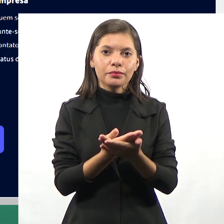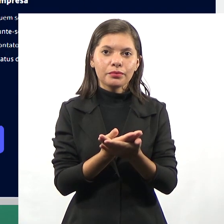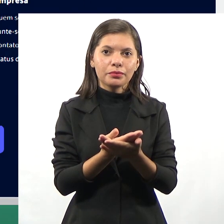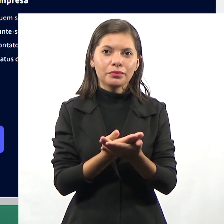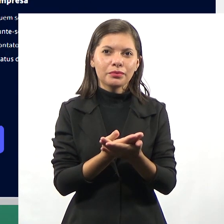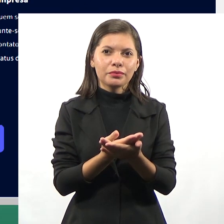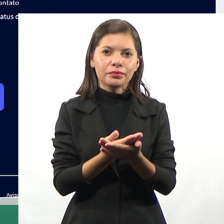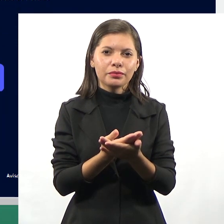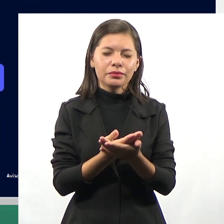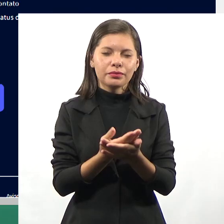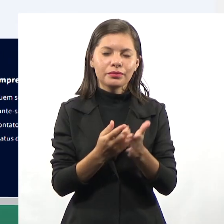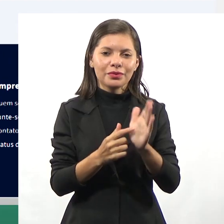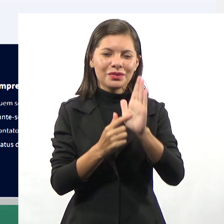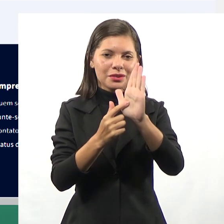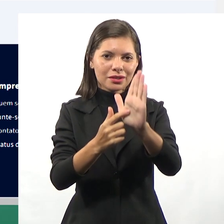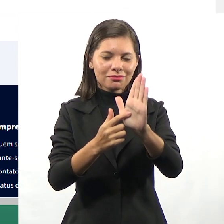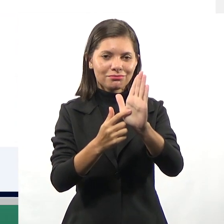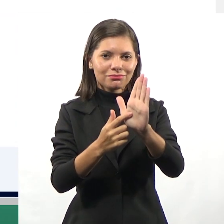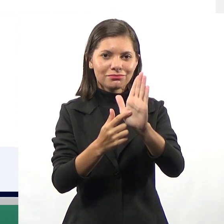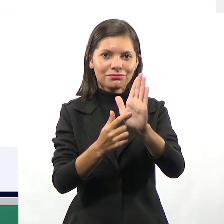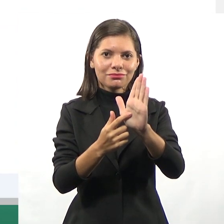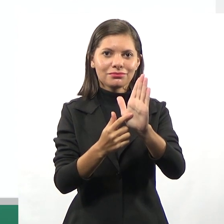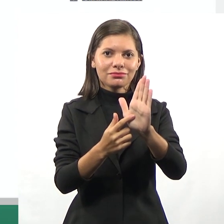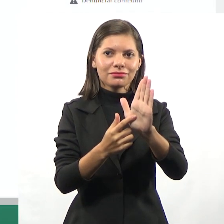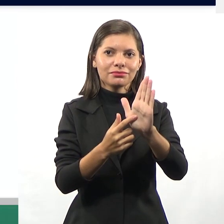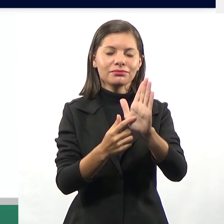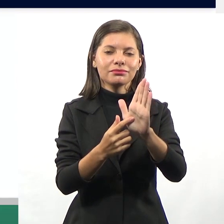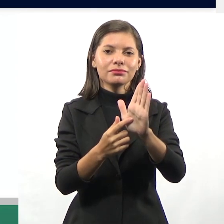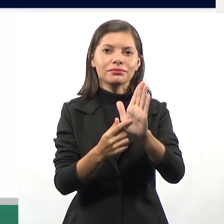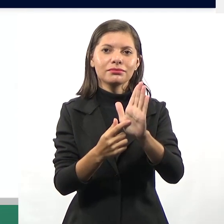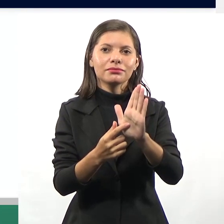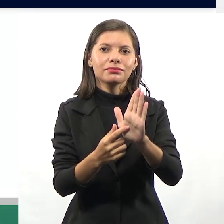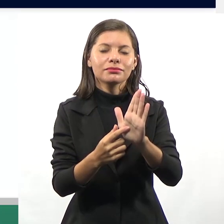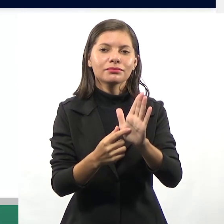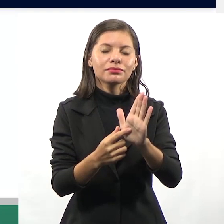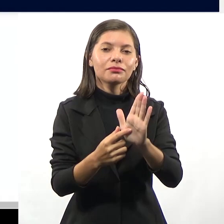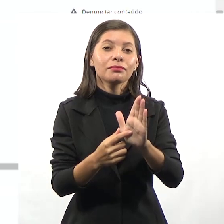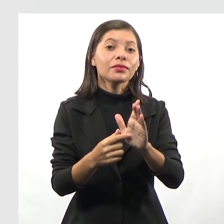aula, nossa projeção,